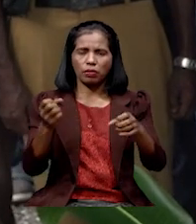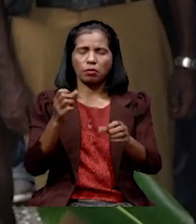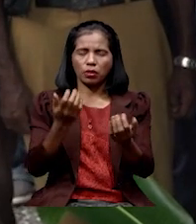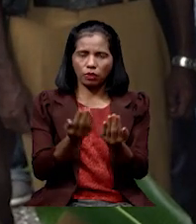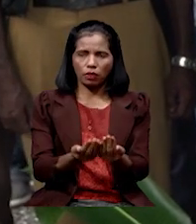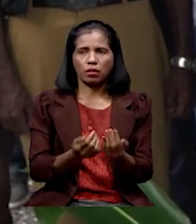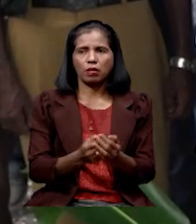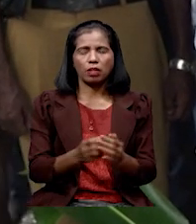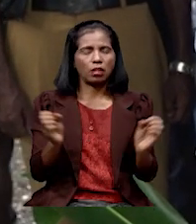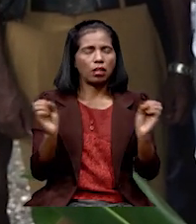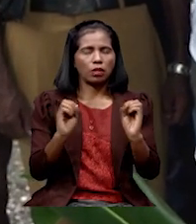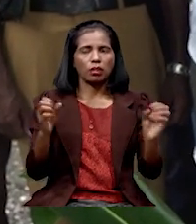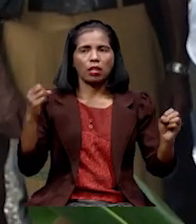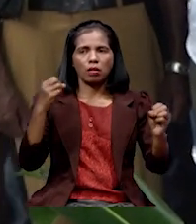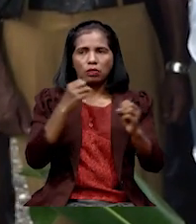hau tau